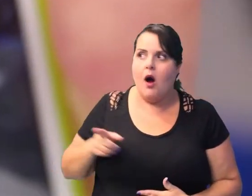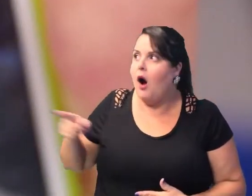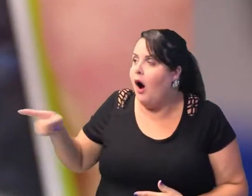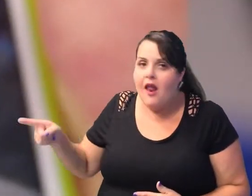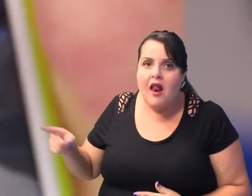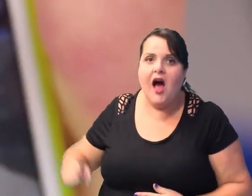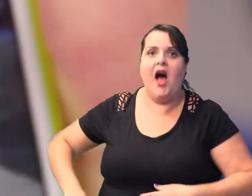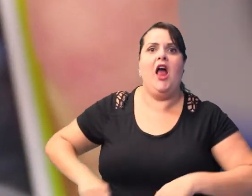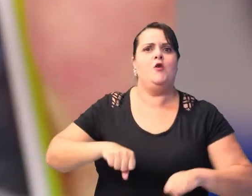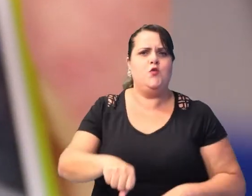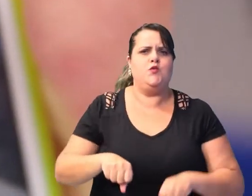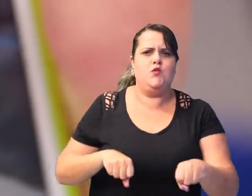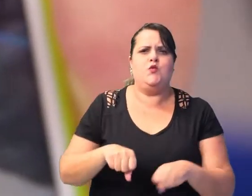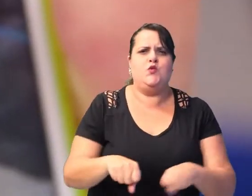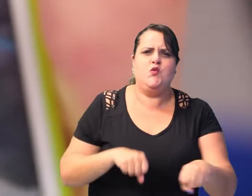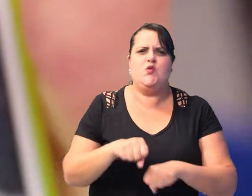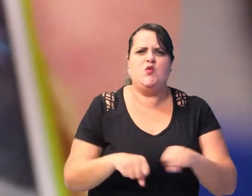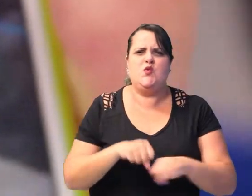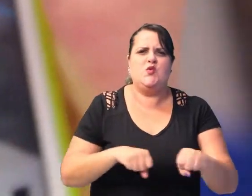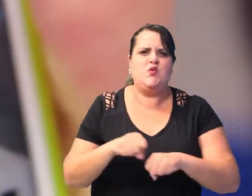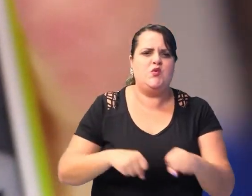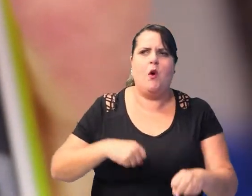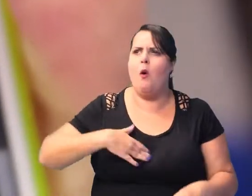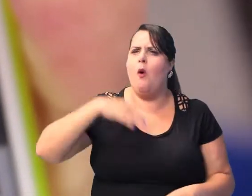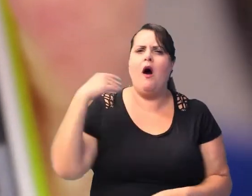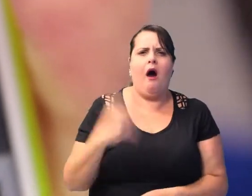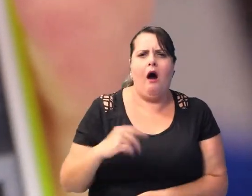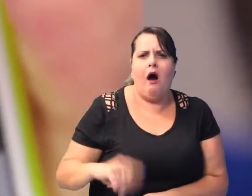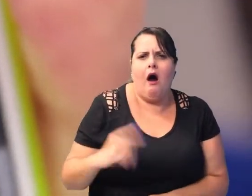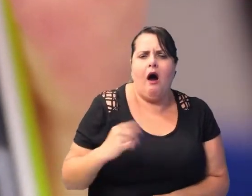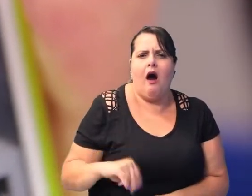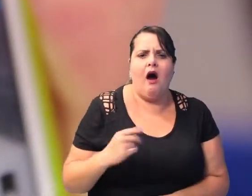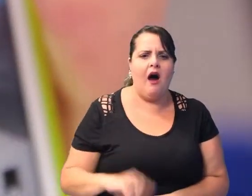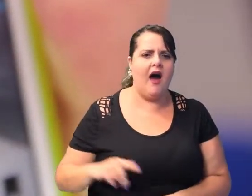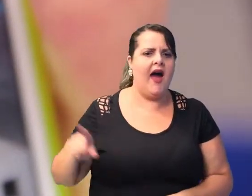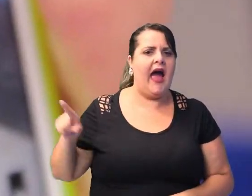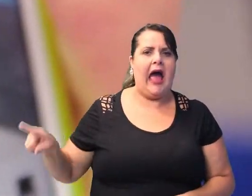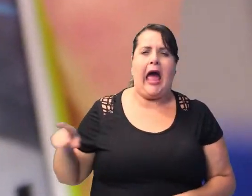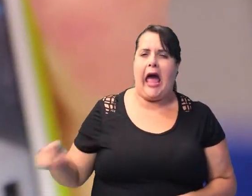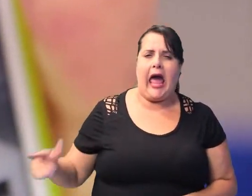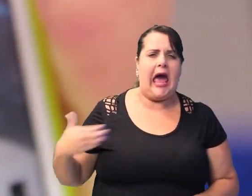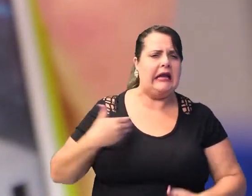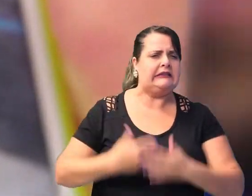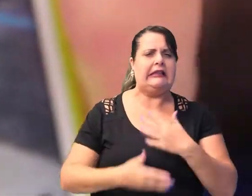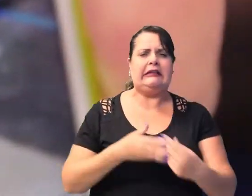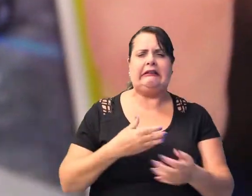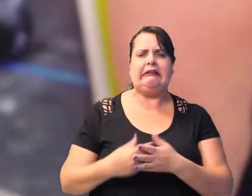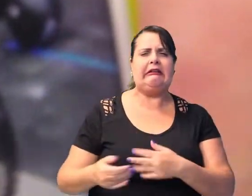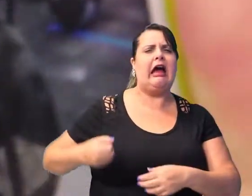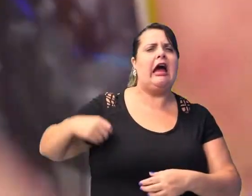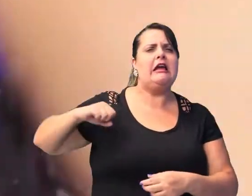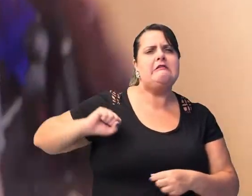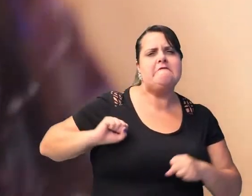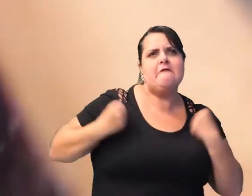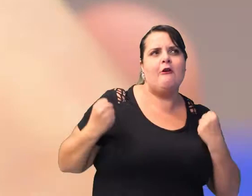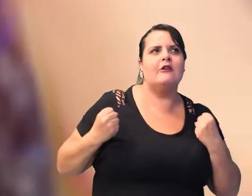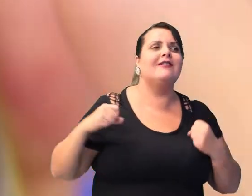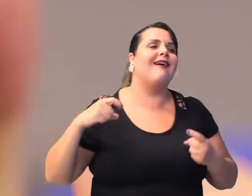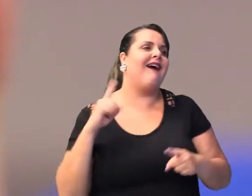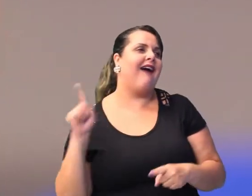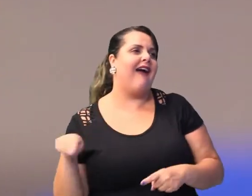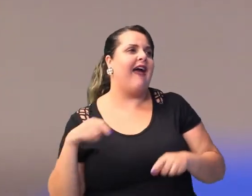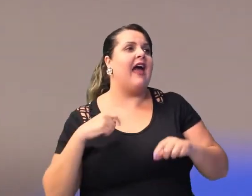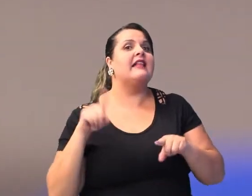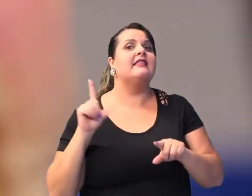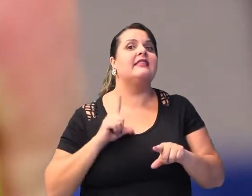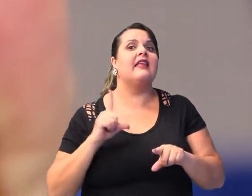aponta o síndico cabelo e planeja lançar em janeiro em que ela entra no mundo dela e aí já era não